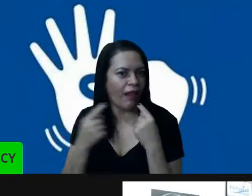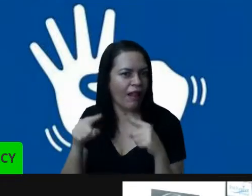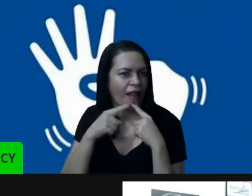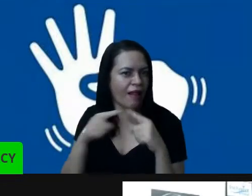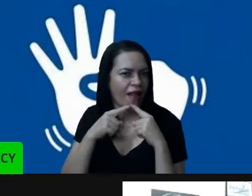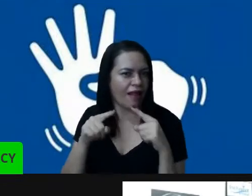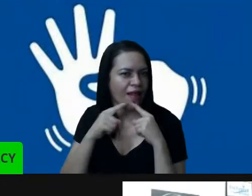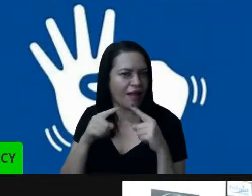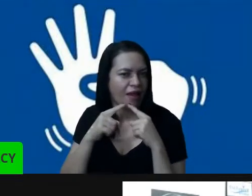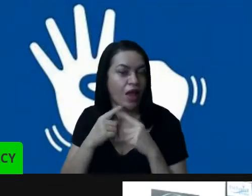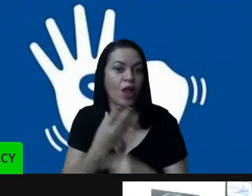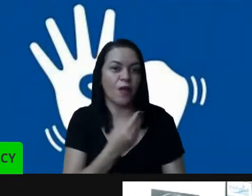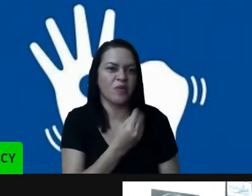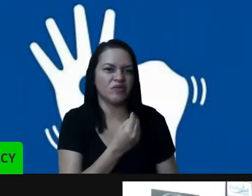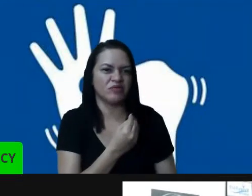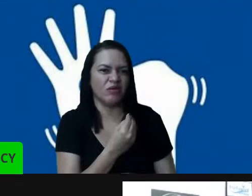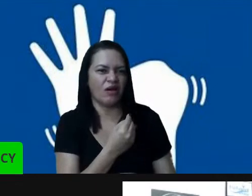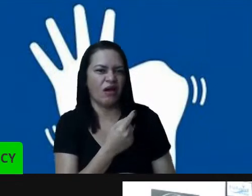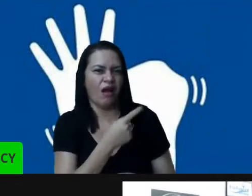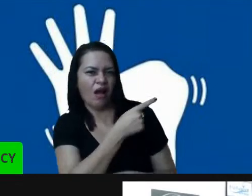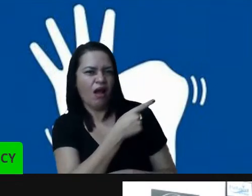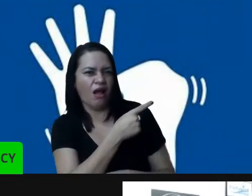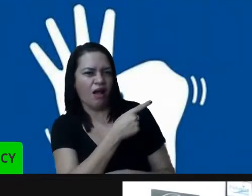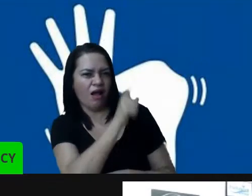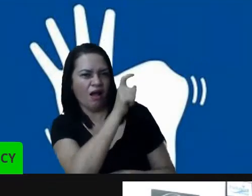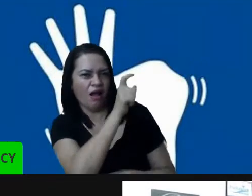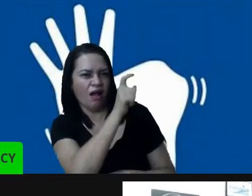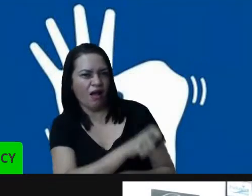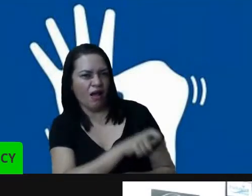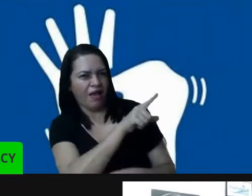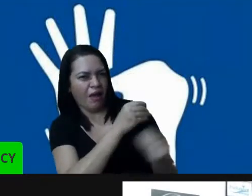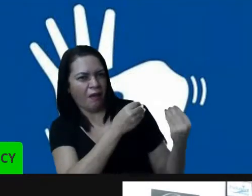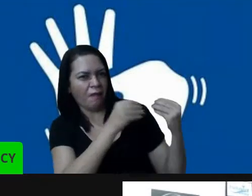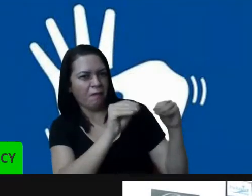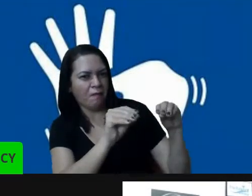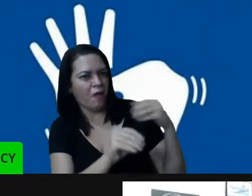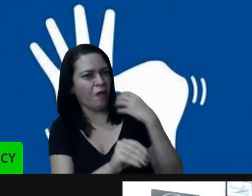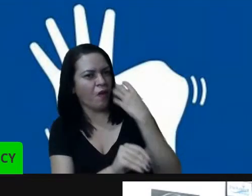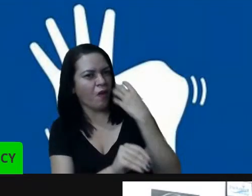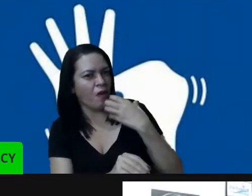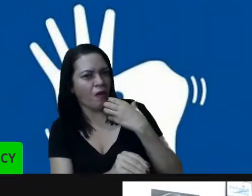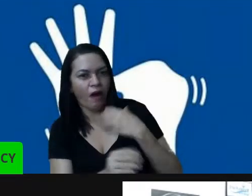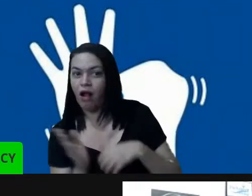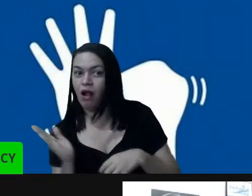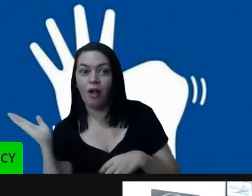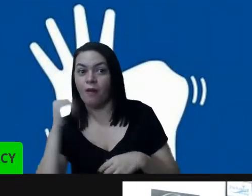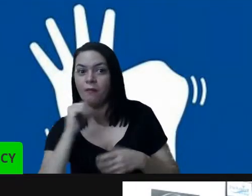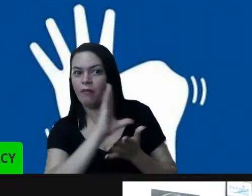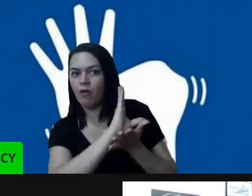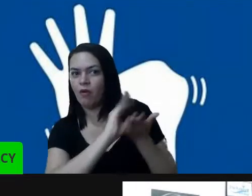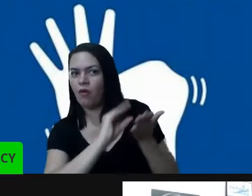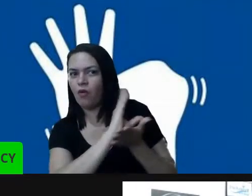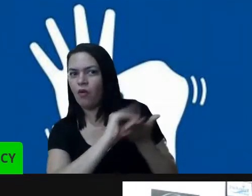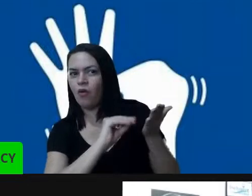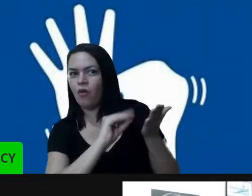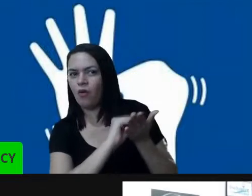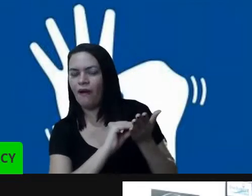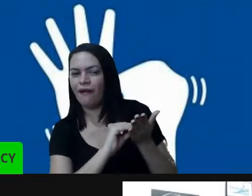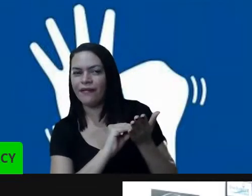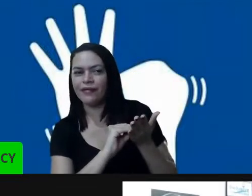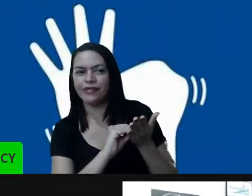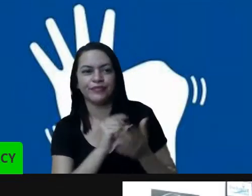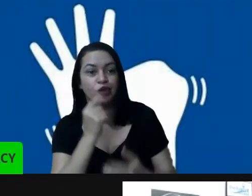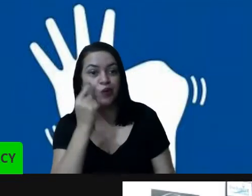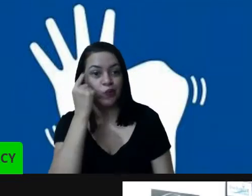fulano de tal colocou, todo mundo comentou, tem muita gente fazendo, bora colocar no nosso. Não sabe nem para onde vai,